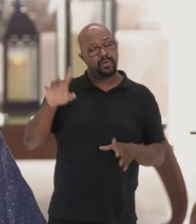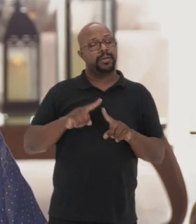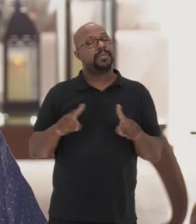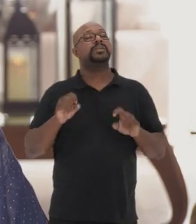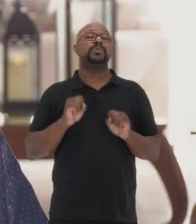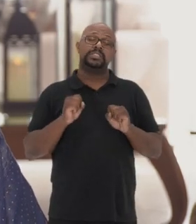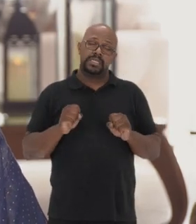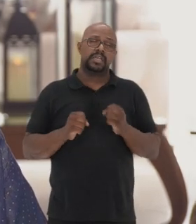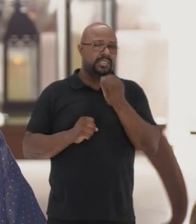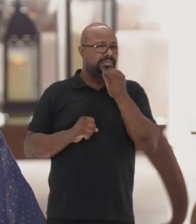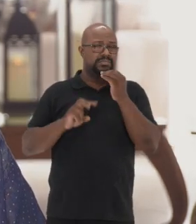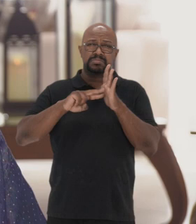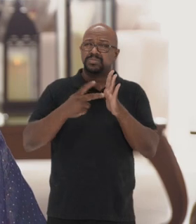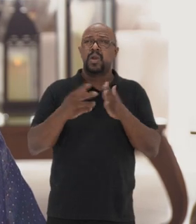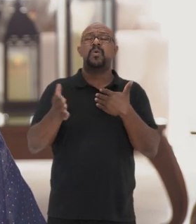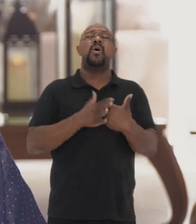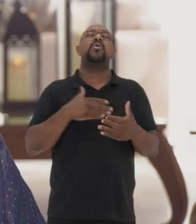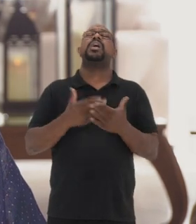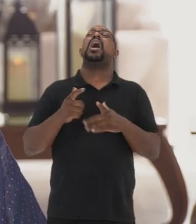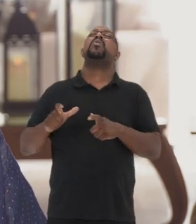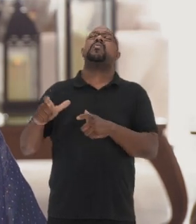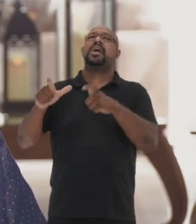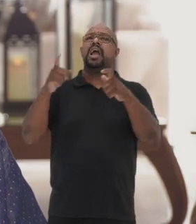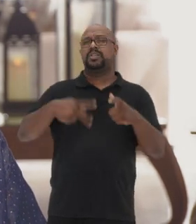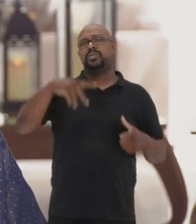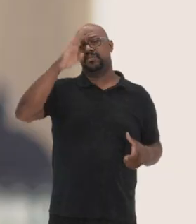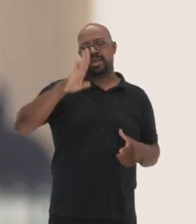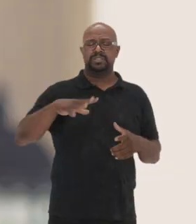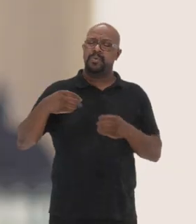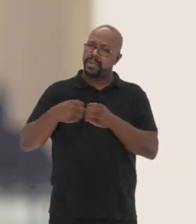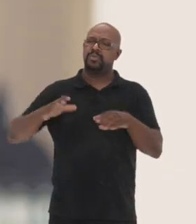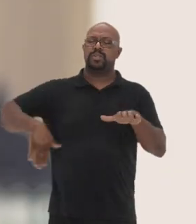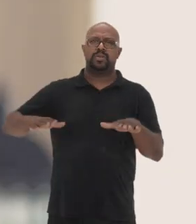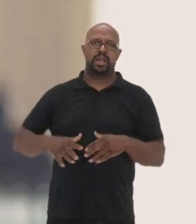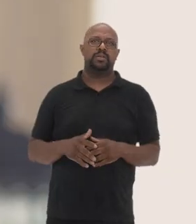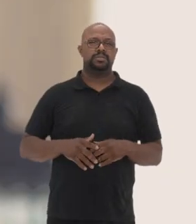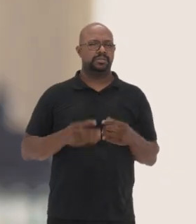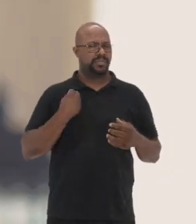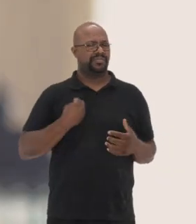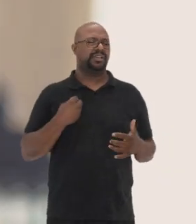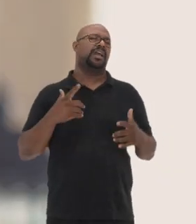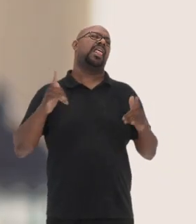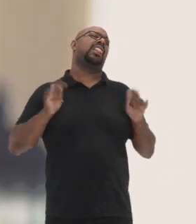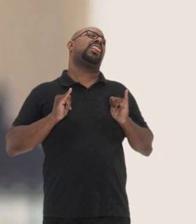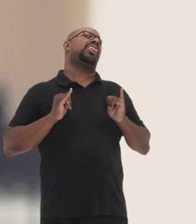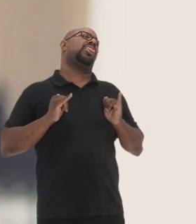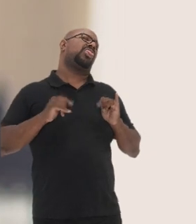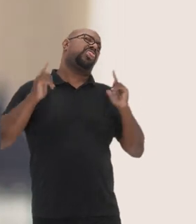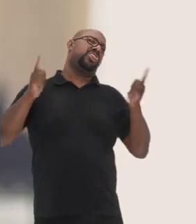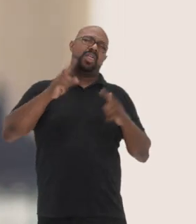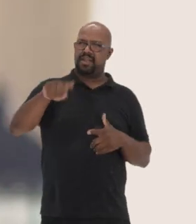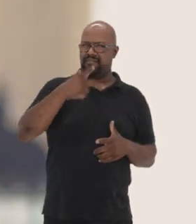servir para qualquer outro núcleo da população do litoral essa predisposição de vida folgada como descreve Os